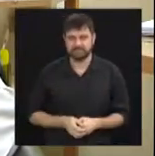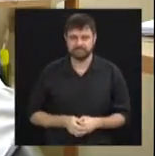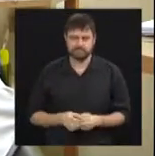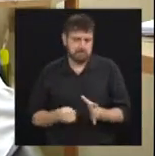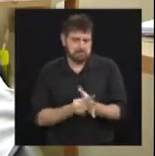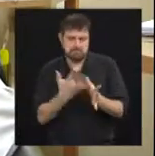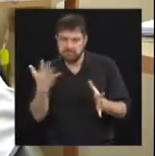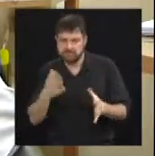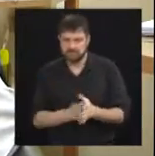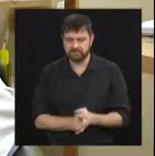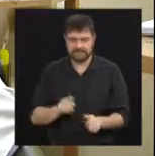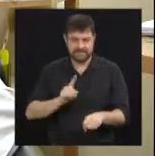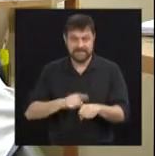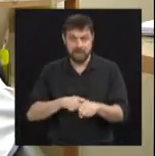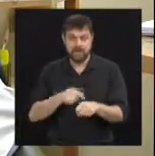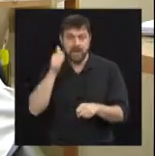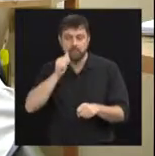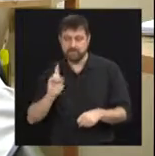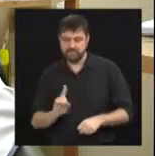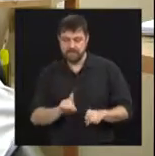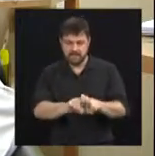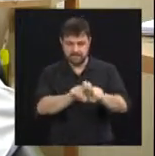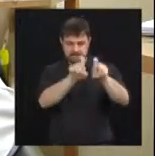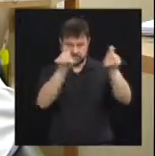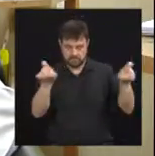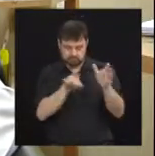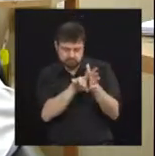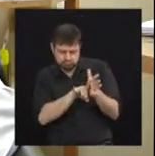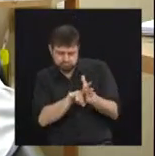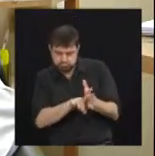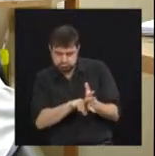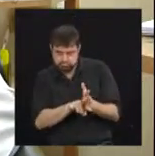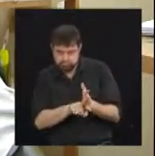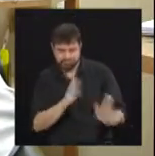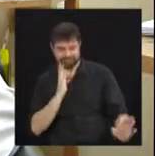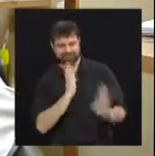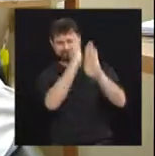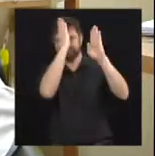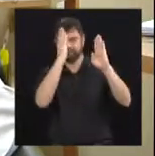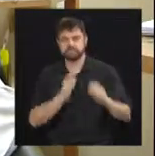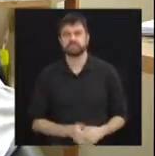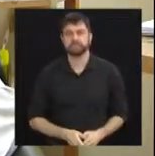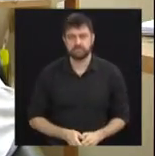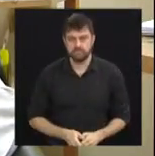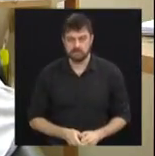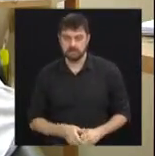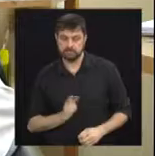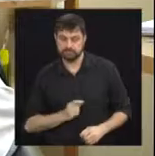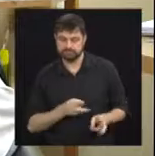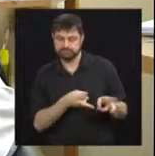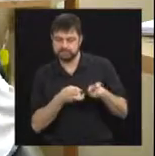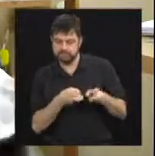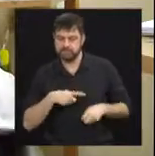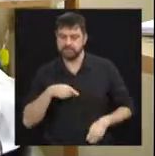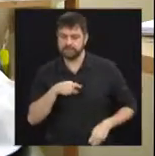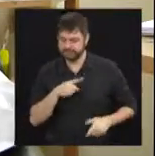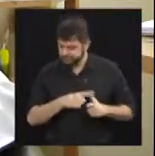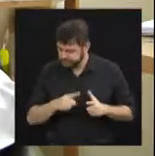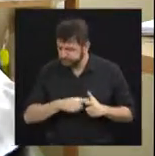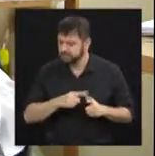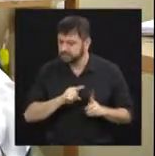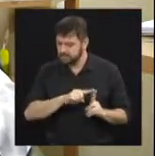muitas vezes no consultório de ginecologia, durante suas consultas de rotina, o ginecologista acaba por investigar esse quadro e chegar